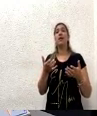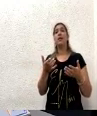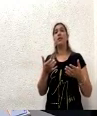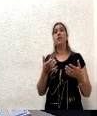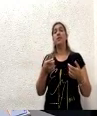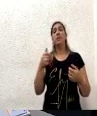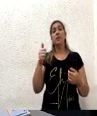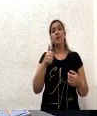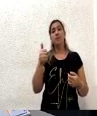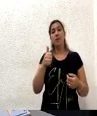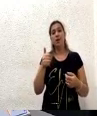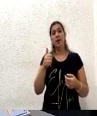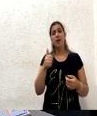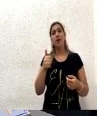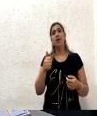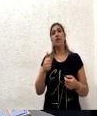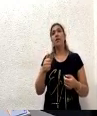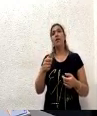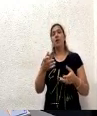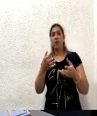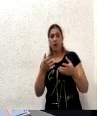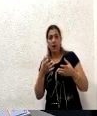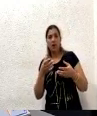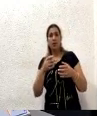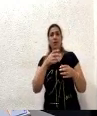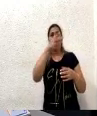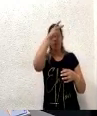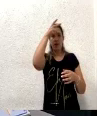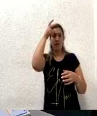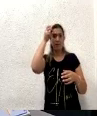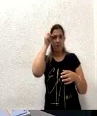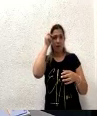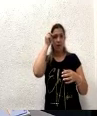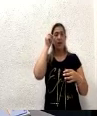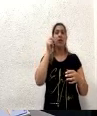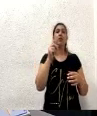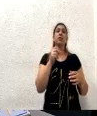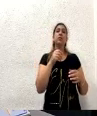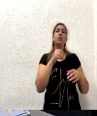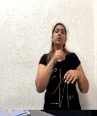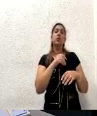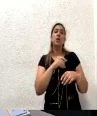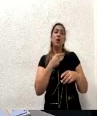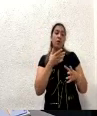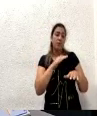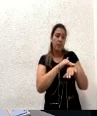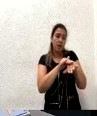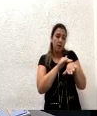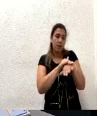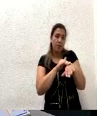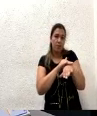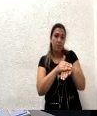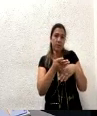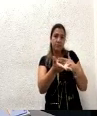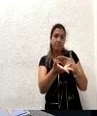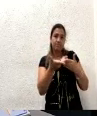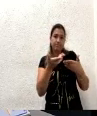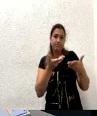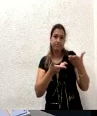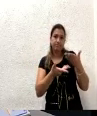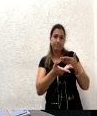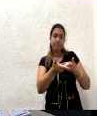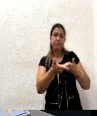minha primeira procura foi ao prefeito municipal, José Diner Tolã, para que a gente pudesse